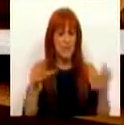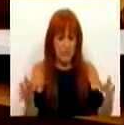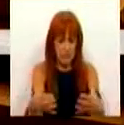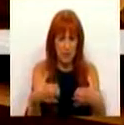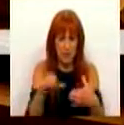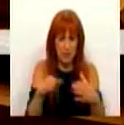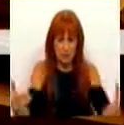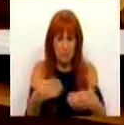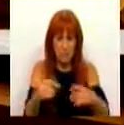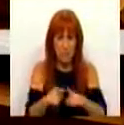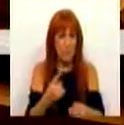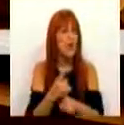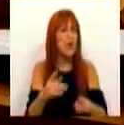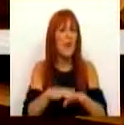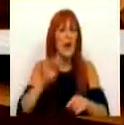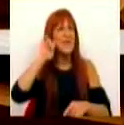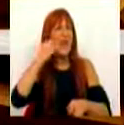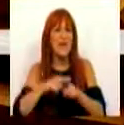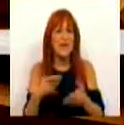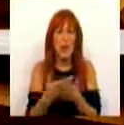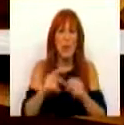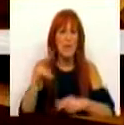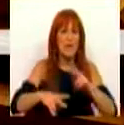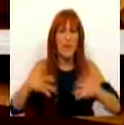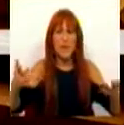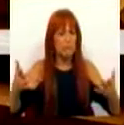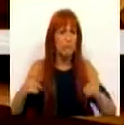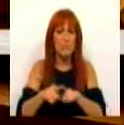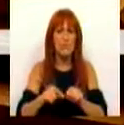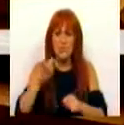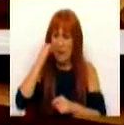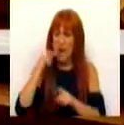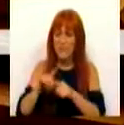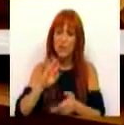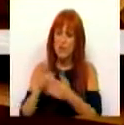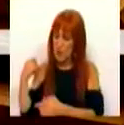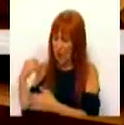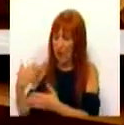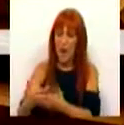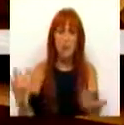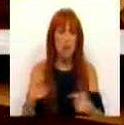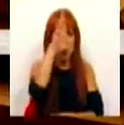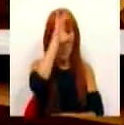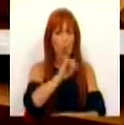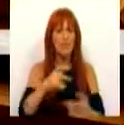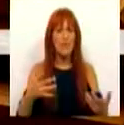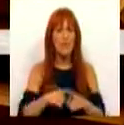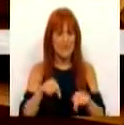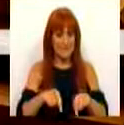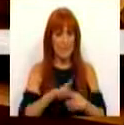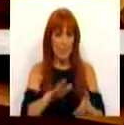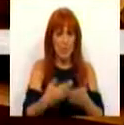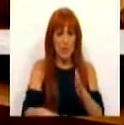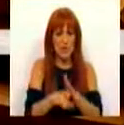centralista, alegadamente justificada pela crise económico-financeira, foi agravada nos últimos anos, o Governo, com